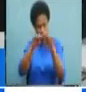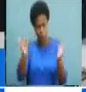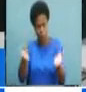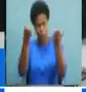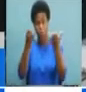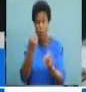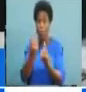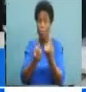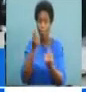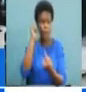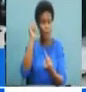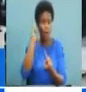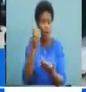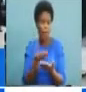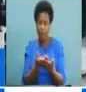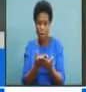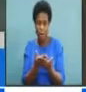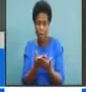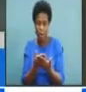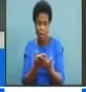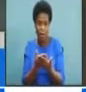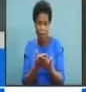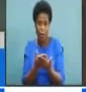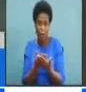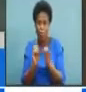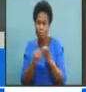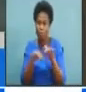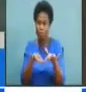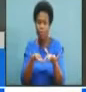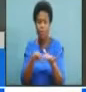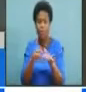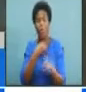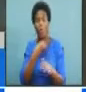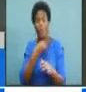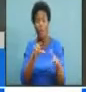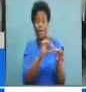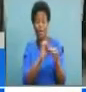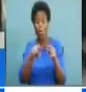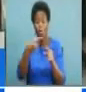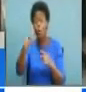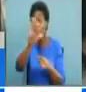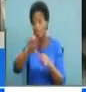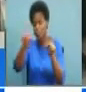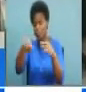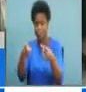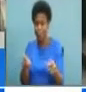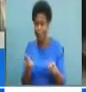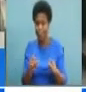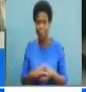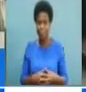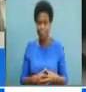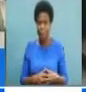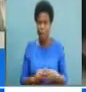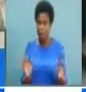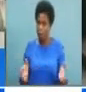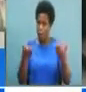ou determinar a importância, a relevância ou projeção da morna em relação a outros géneros musicais.